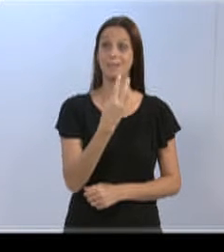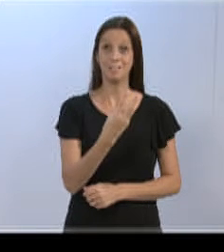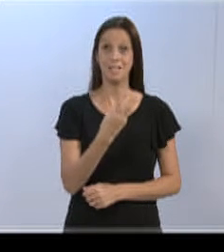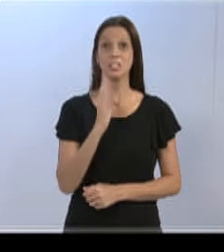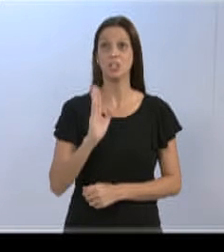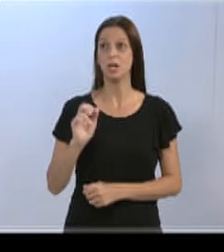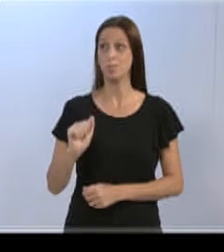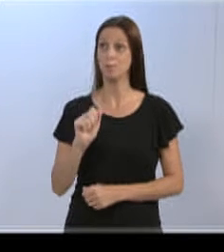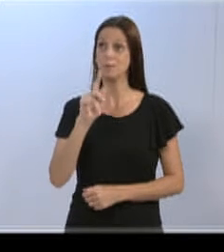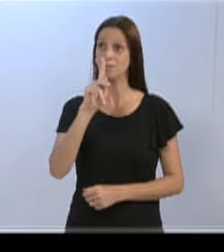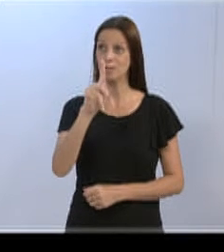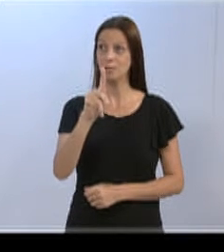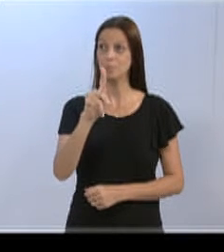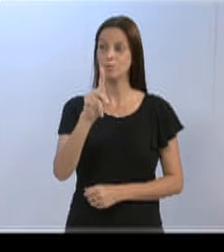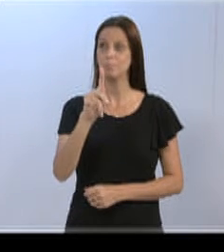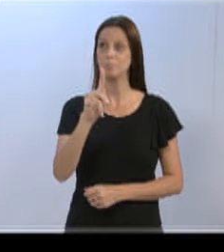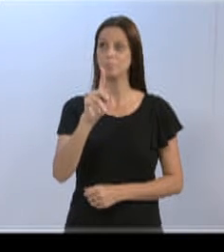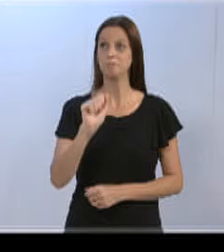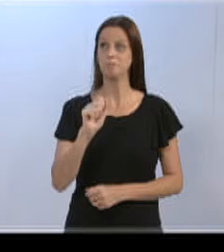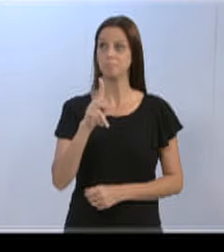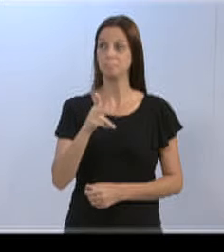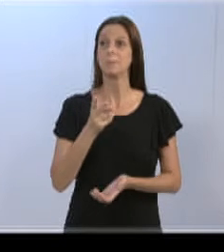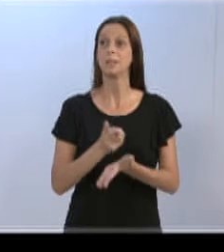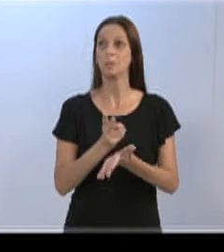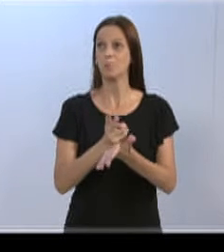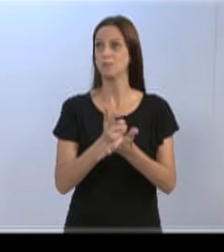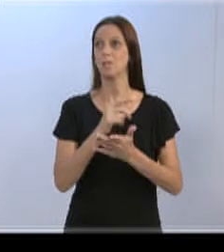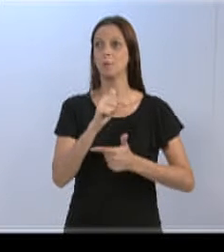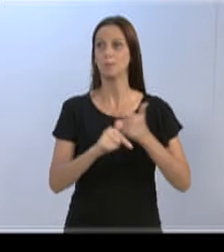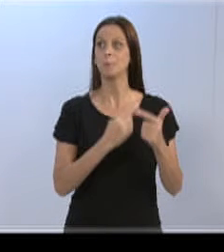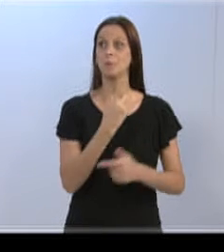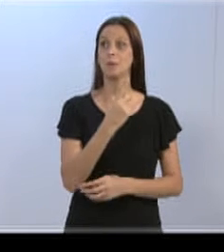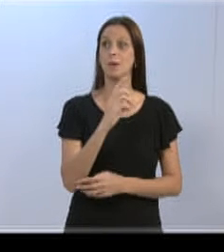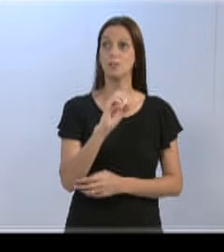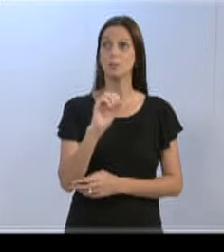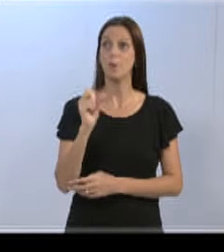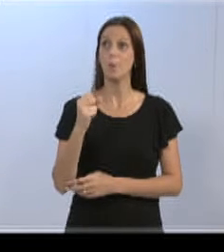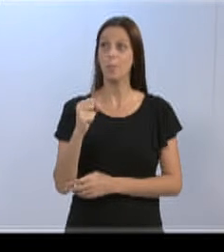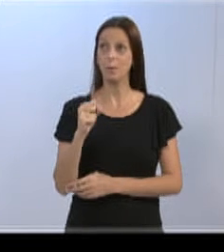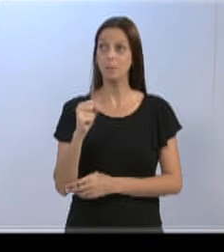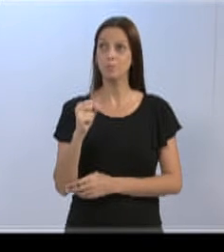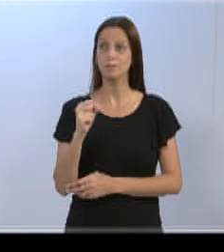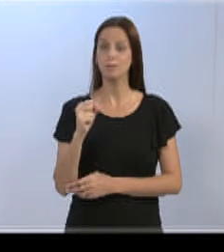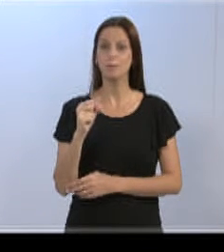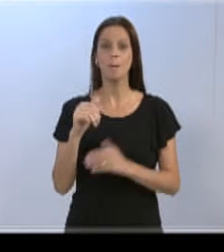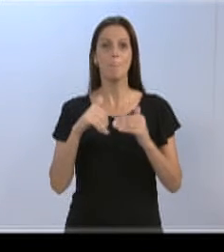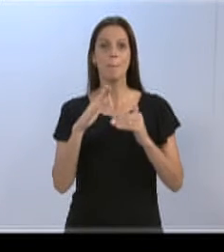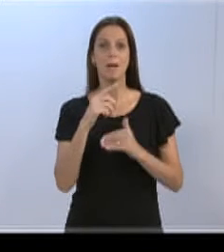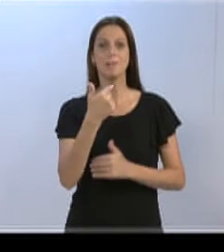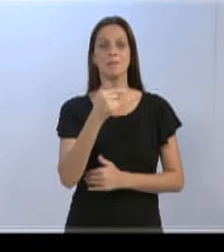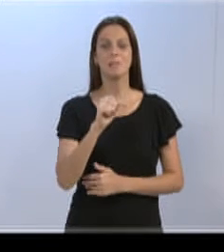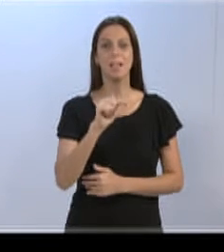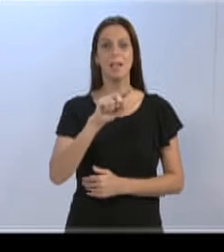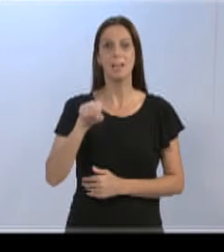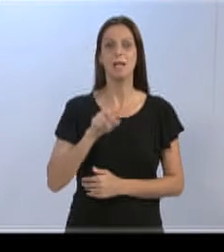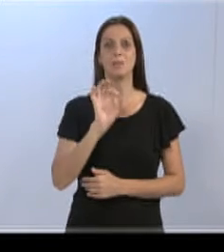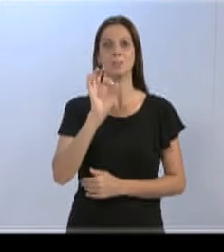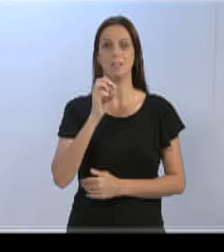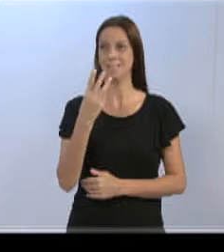estão aposentados e continuam na ativa, e 108, mais de 17%,